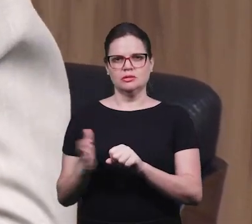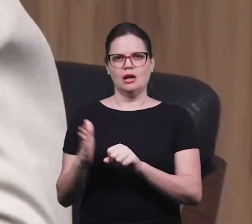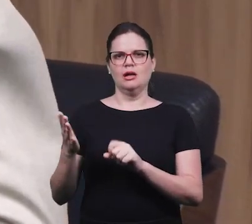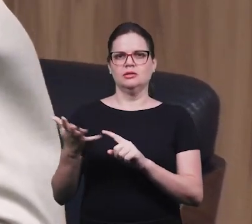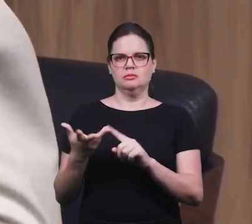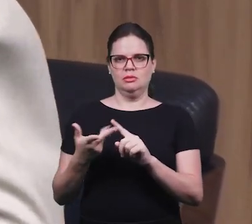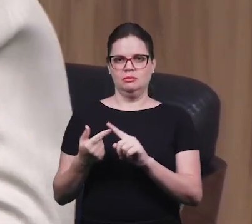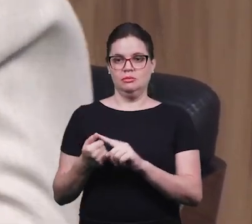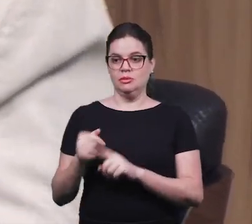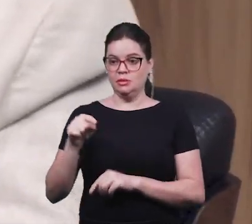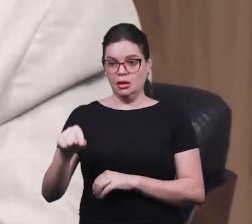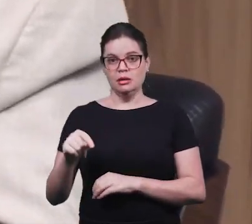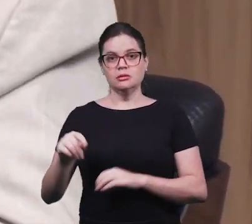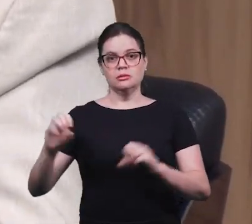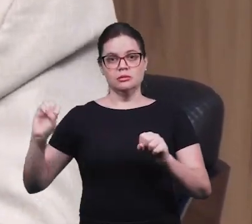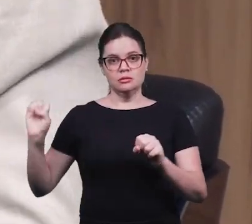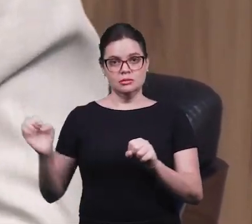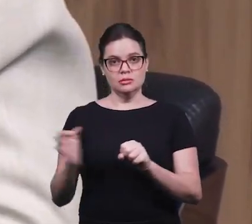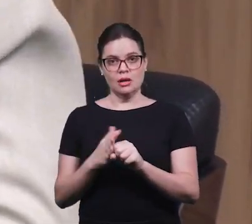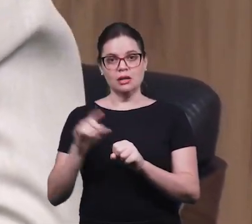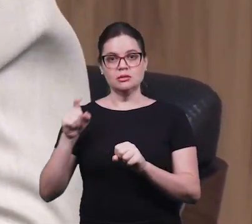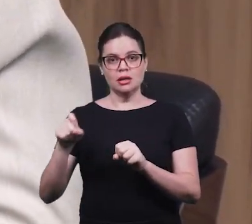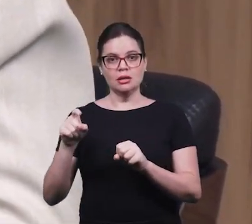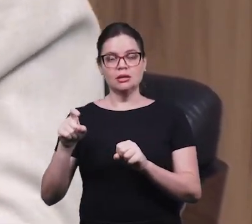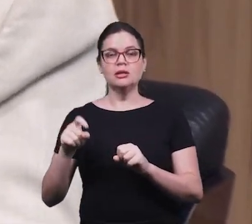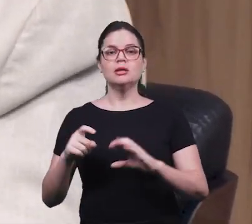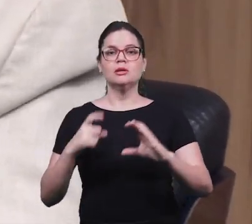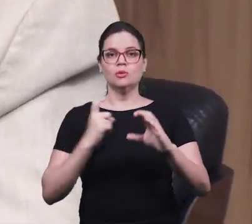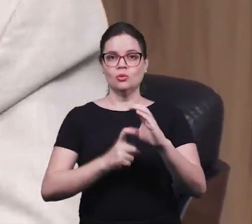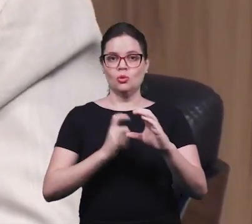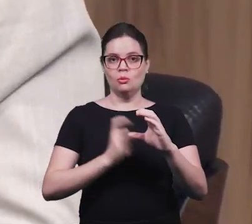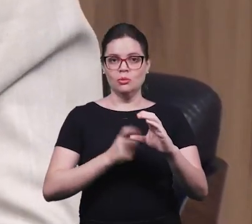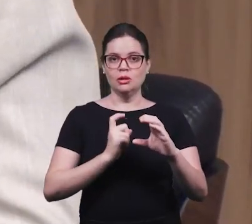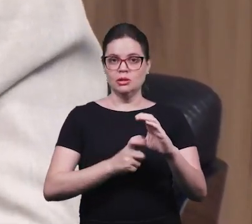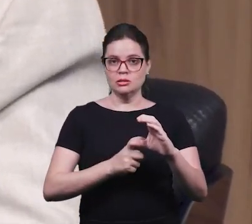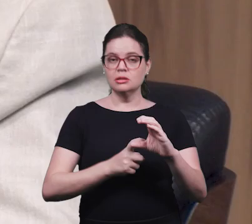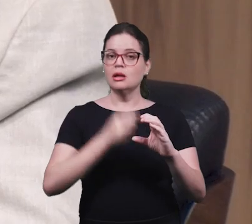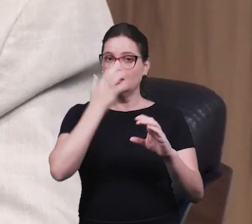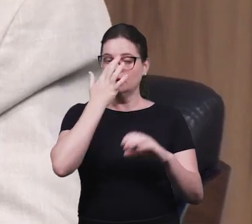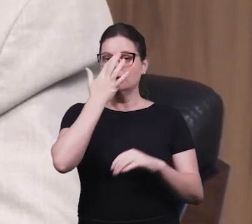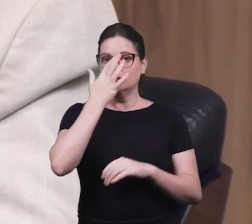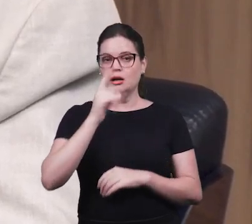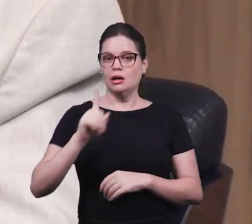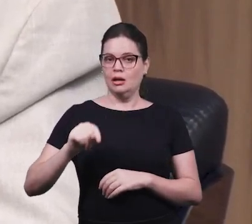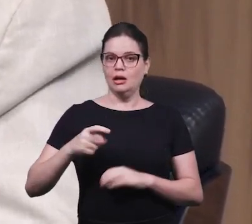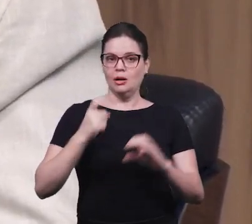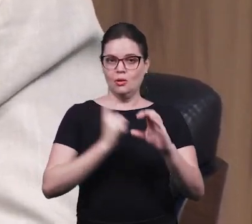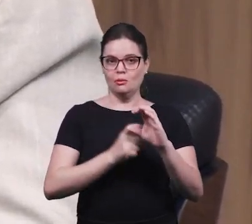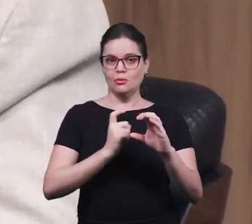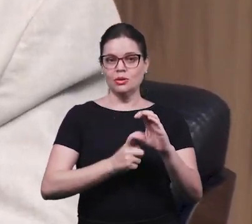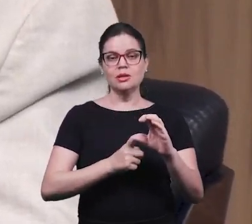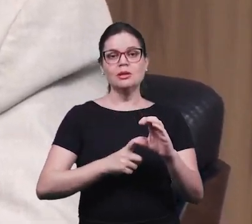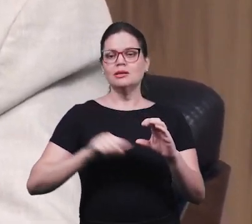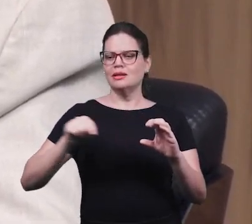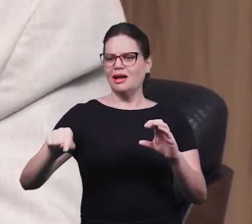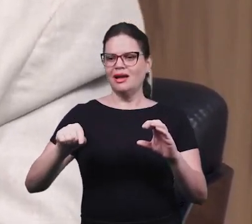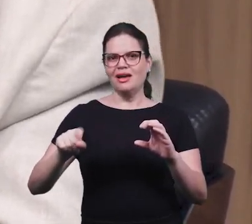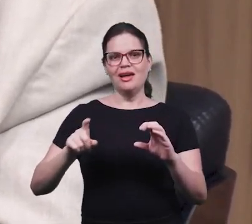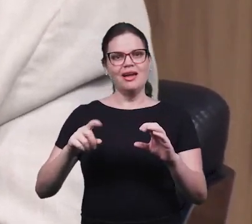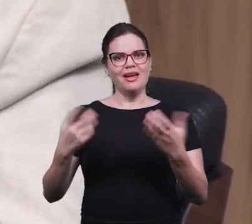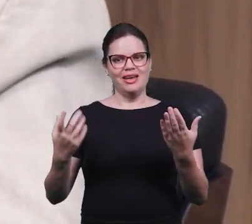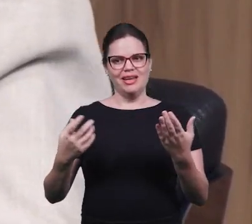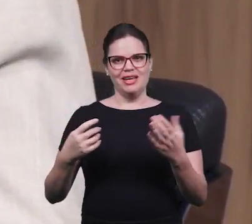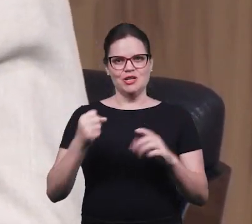era comunista. Ele não tinha nada de socialismo, ele era comunista, direto. Não crê em coisa nenhuma.